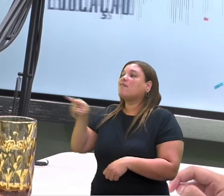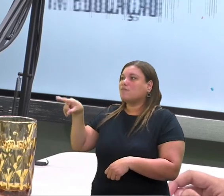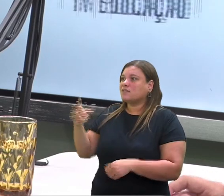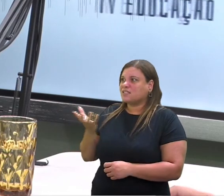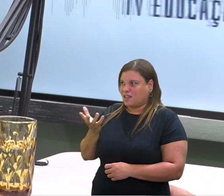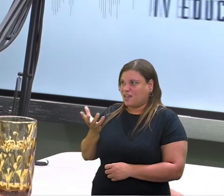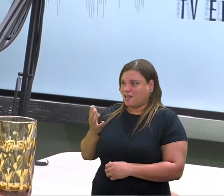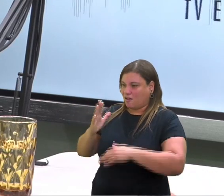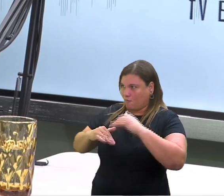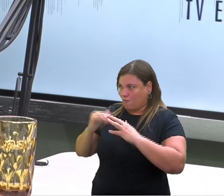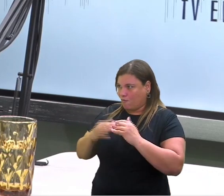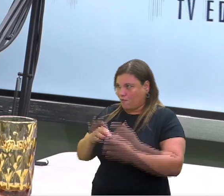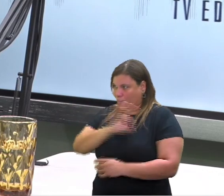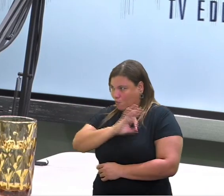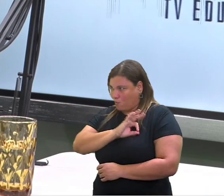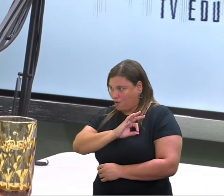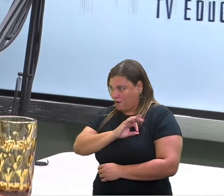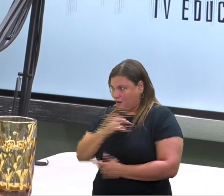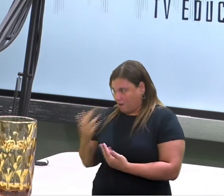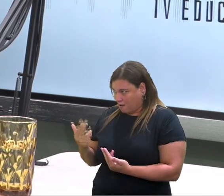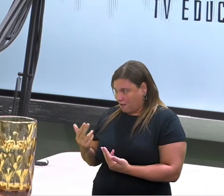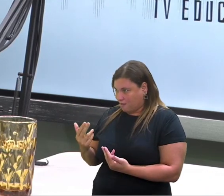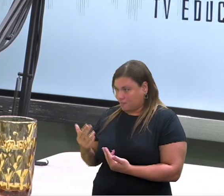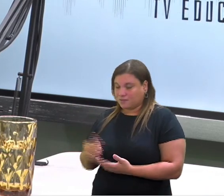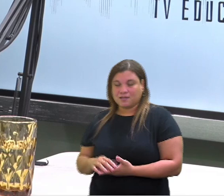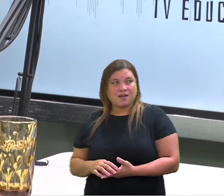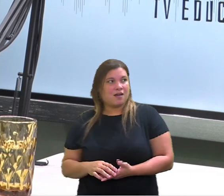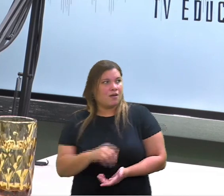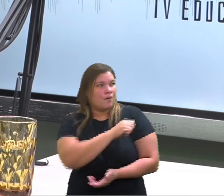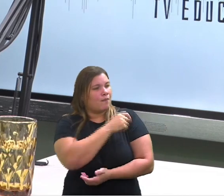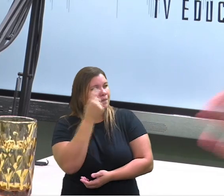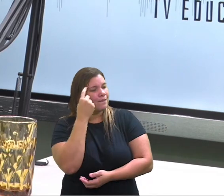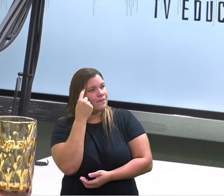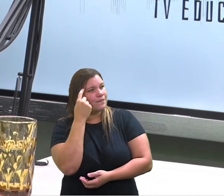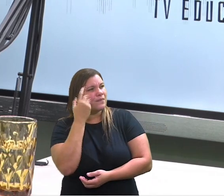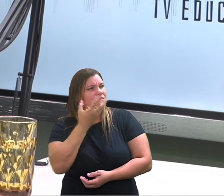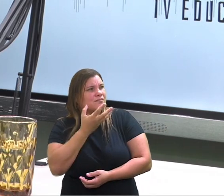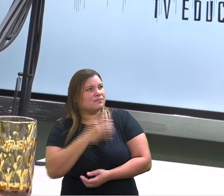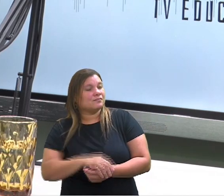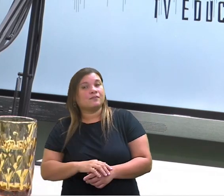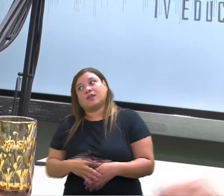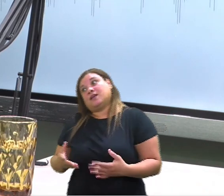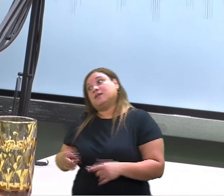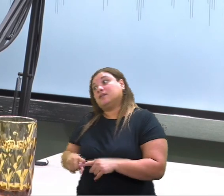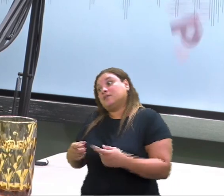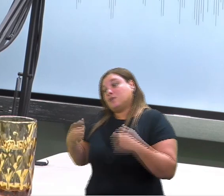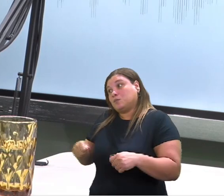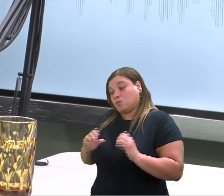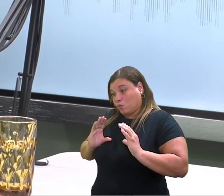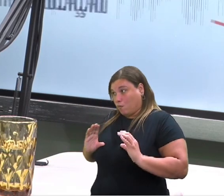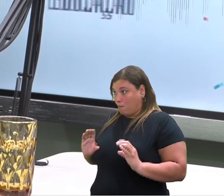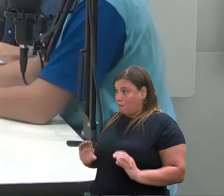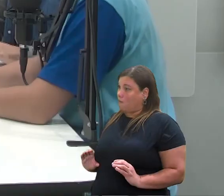para os demais, ela continua como referência, que ela já tem esse poder de liderança, mas agora com disciplina. Porque a gente cobra isso, olha, você é um